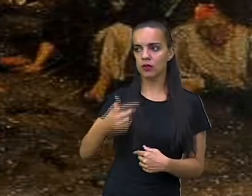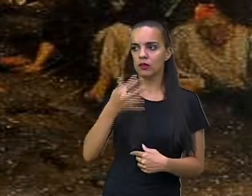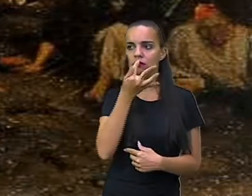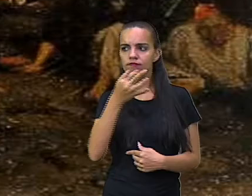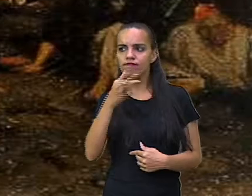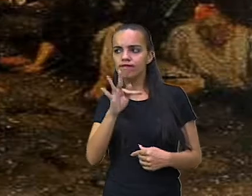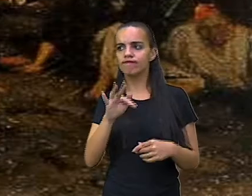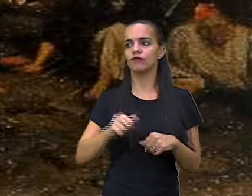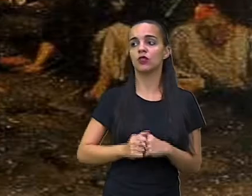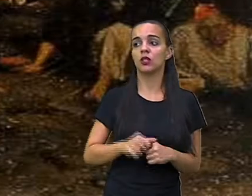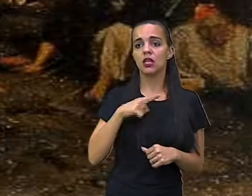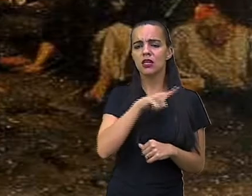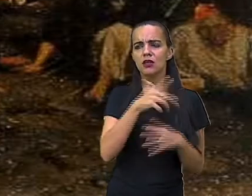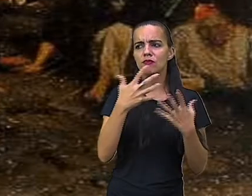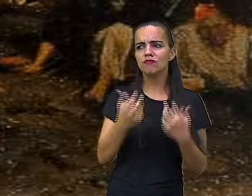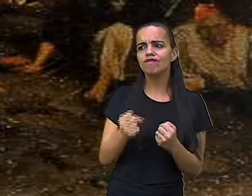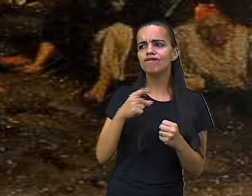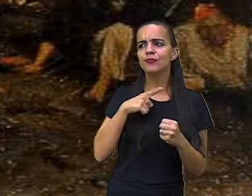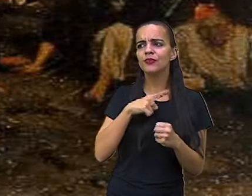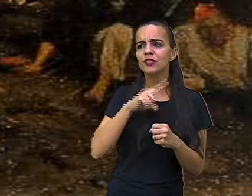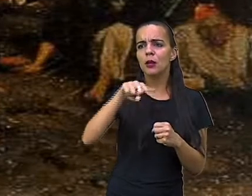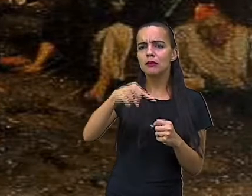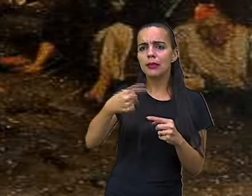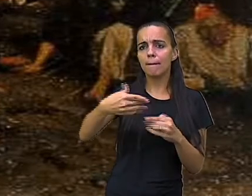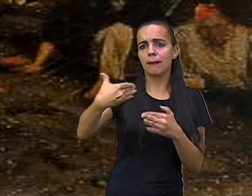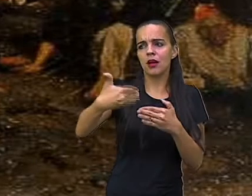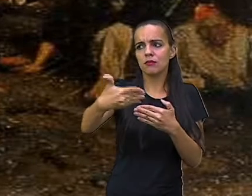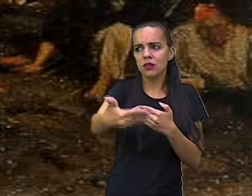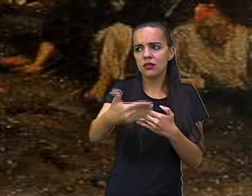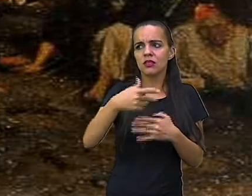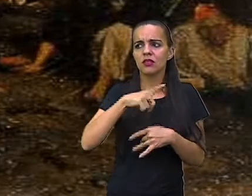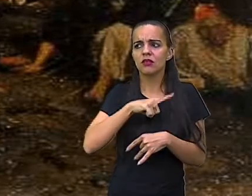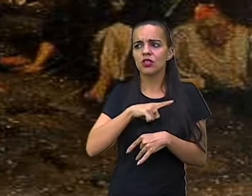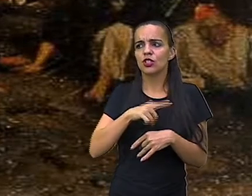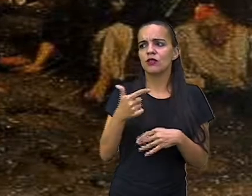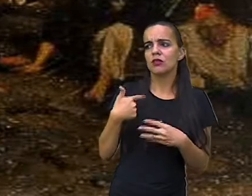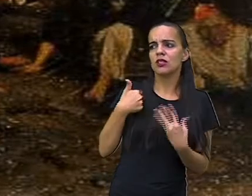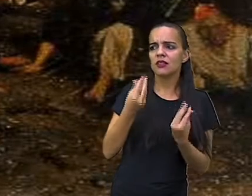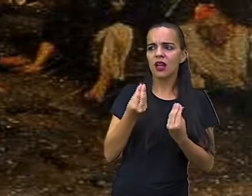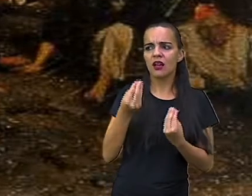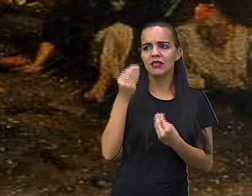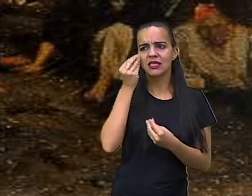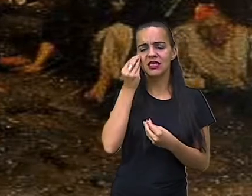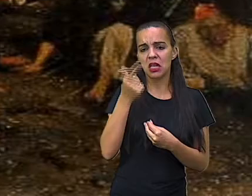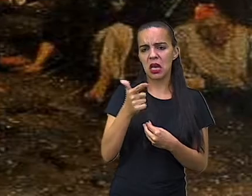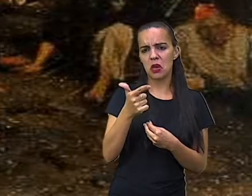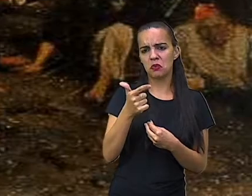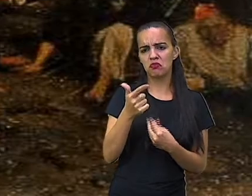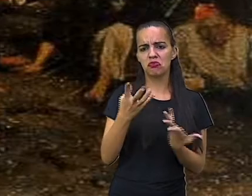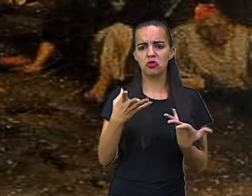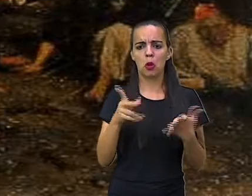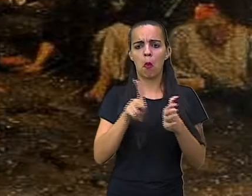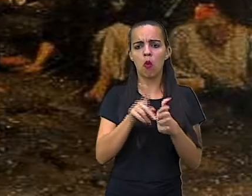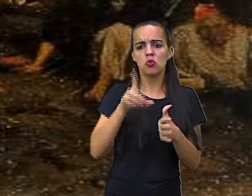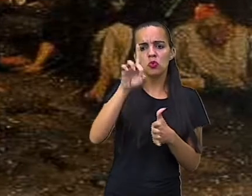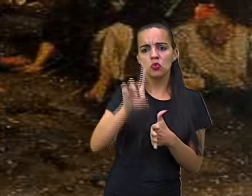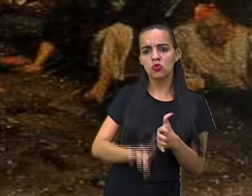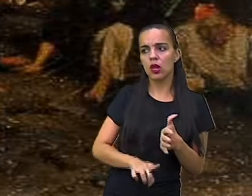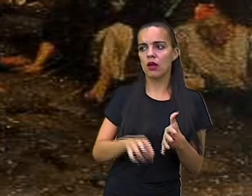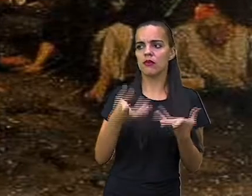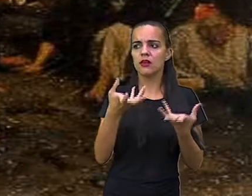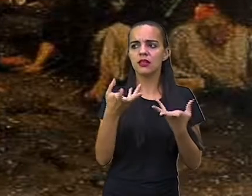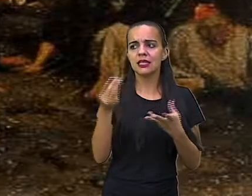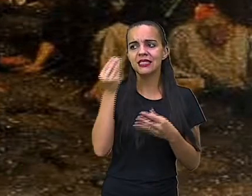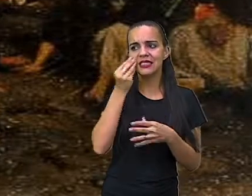Assembleia Constituinte e, posteriormente, para a eleição de magistrados. Esses momentos